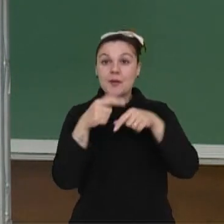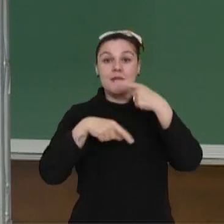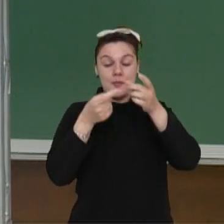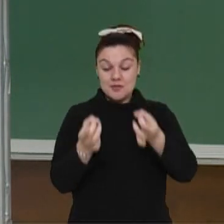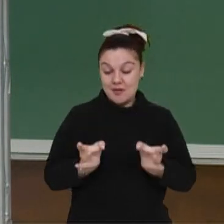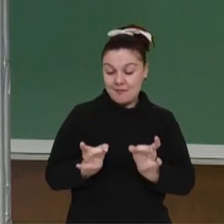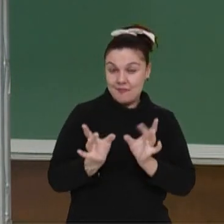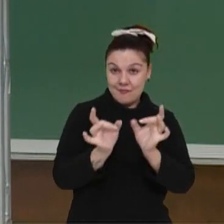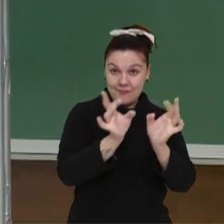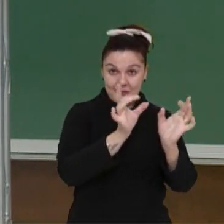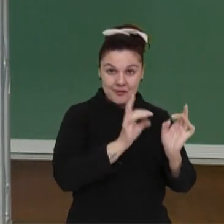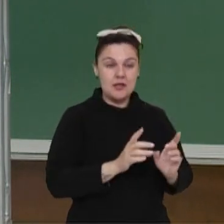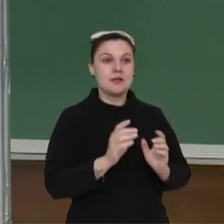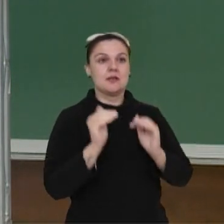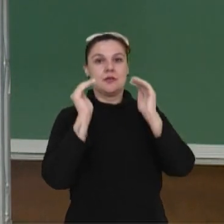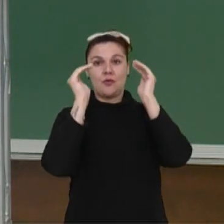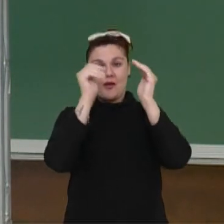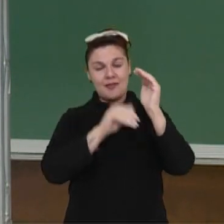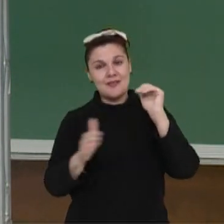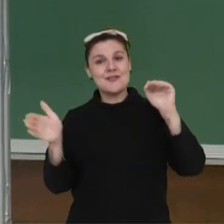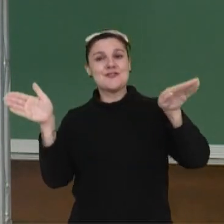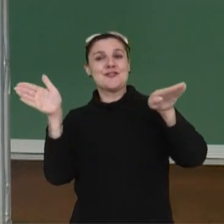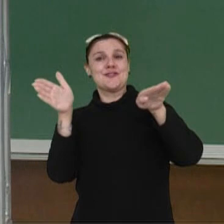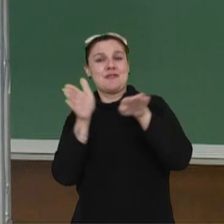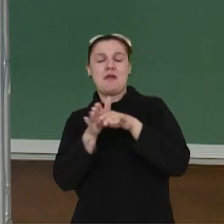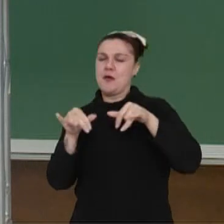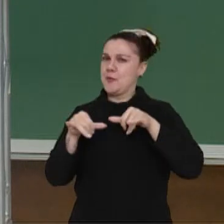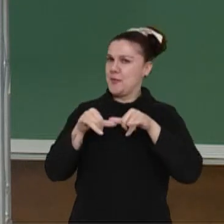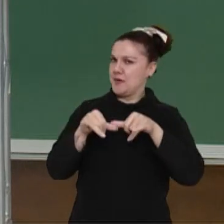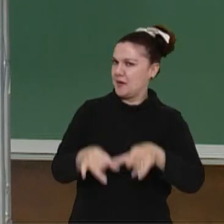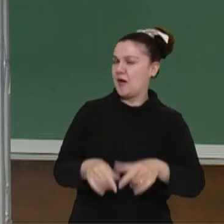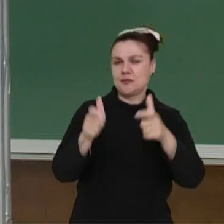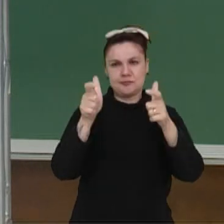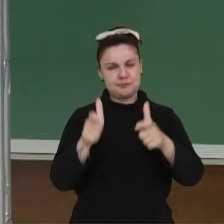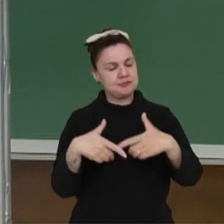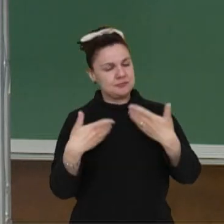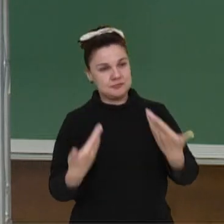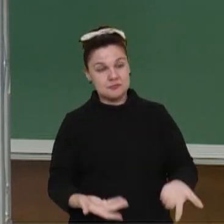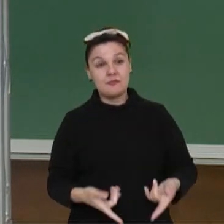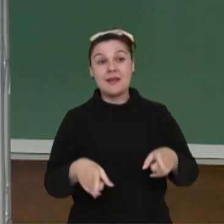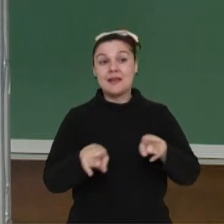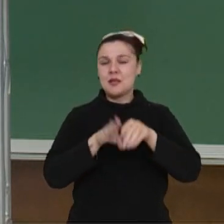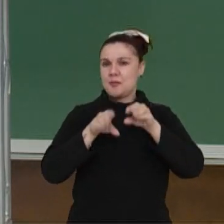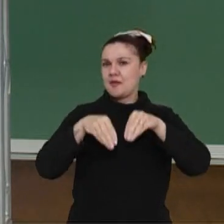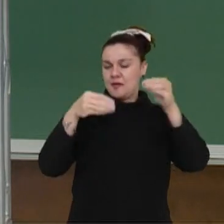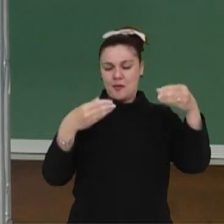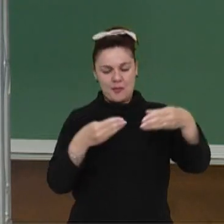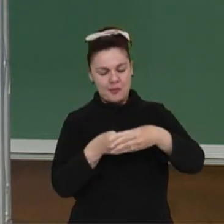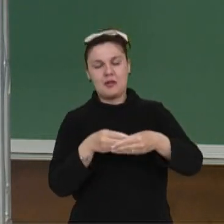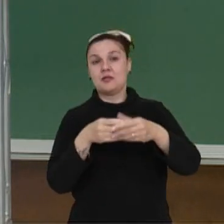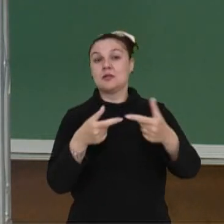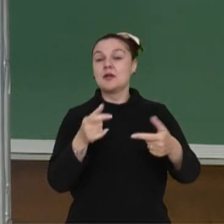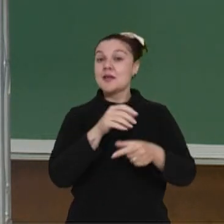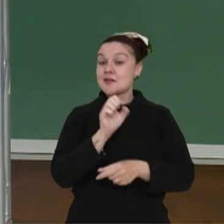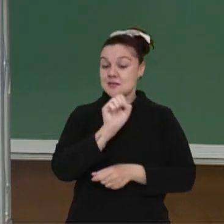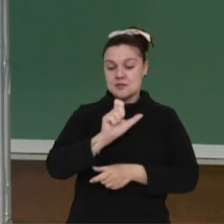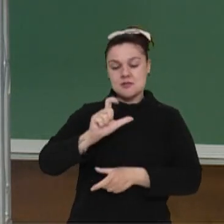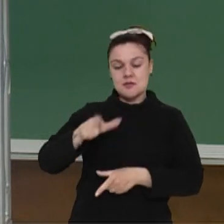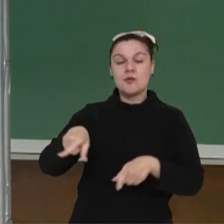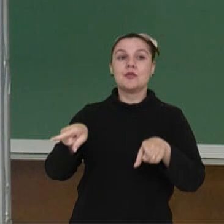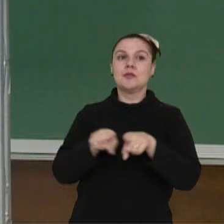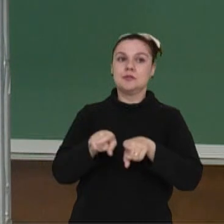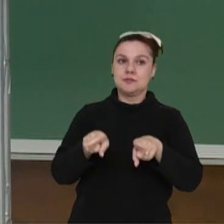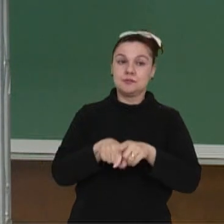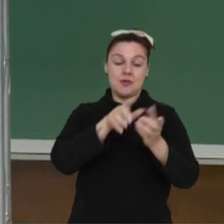comercialização. Então, para sair disso, ir até as panificadoras, mercados, etc. Embalagem, nananana. E no sal, né? Tem que